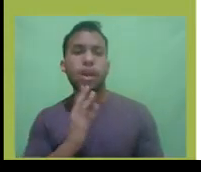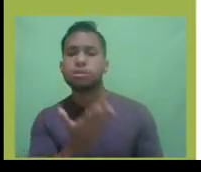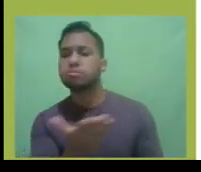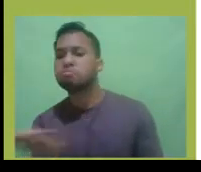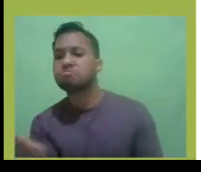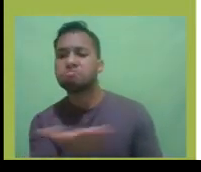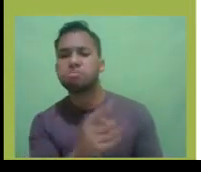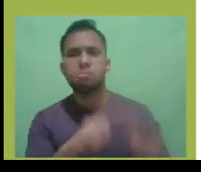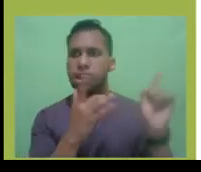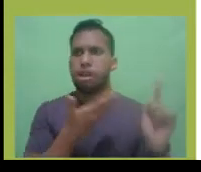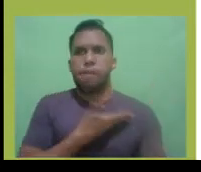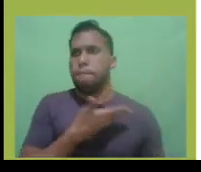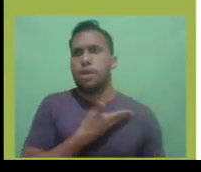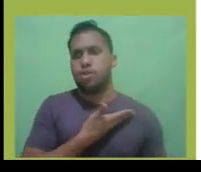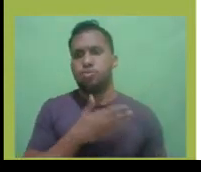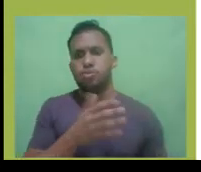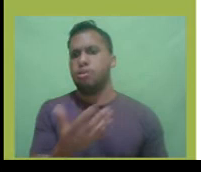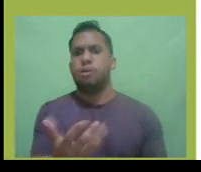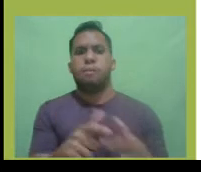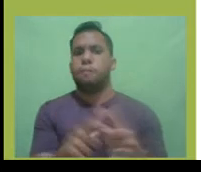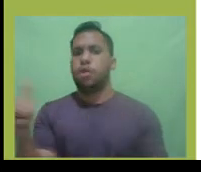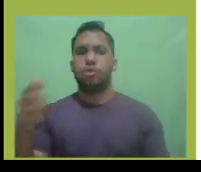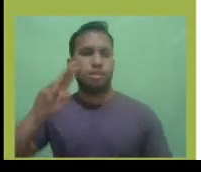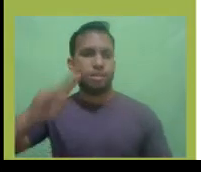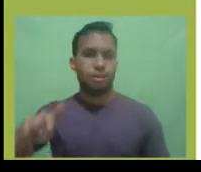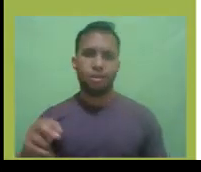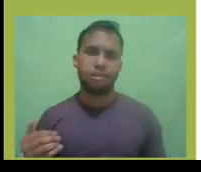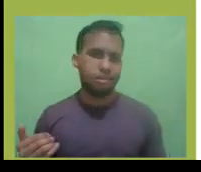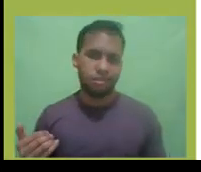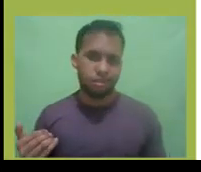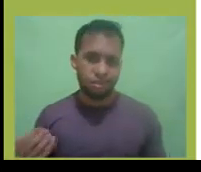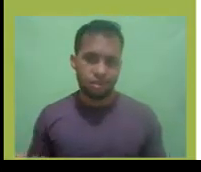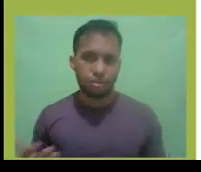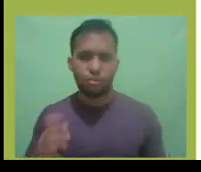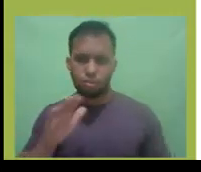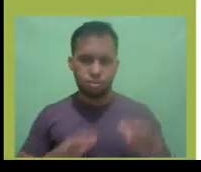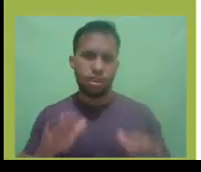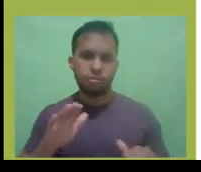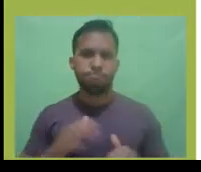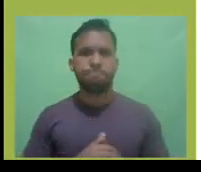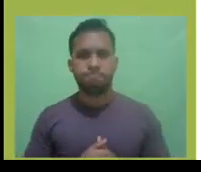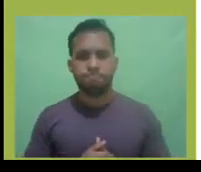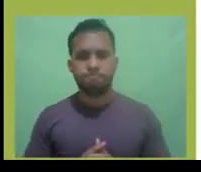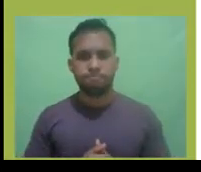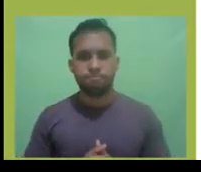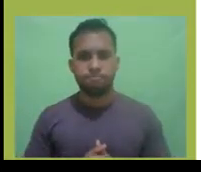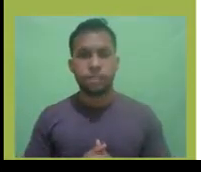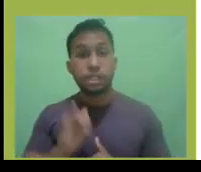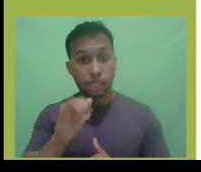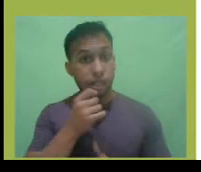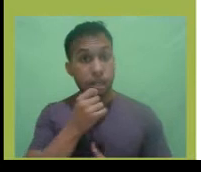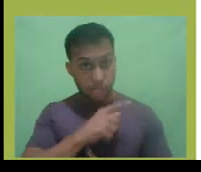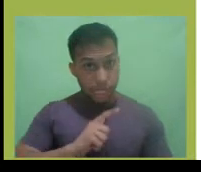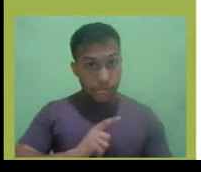congresso, professores. Portanto, se for usar do humor ou de piadas, use